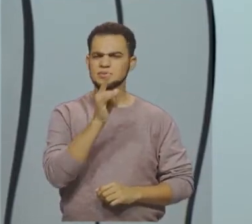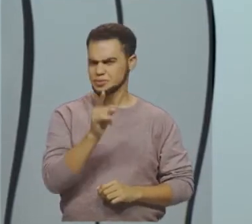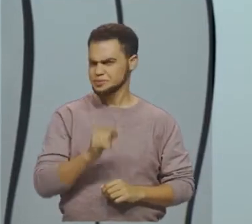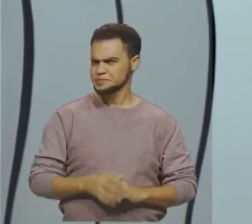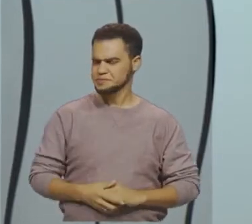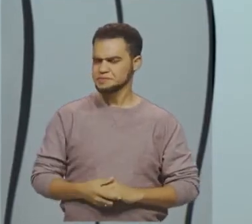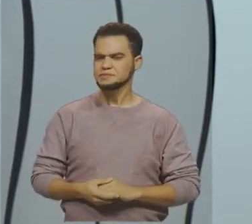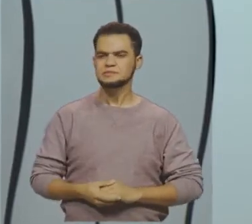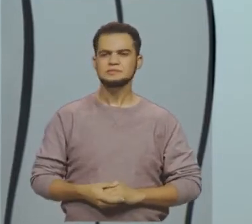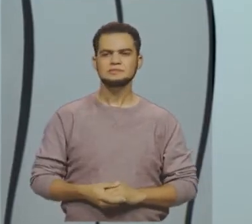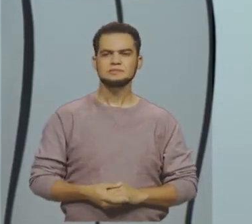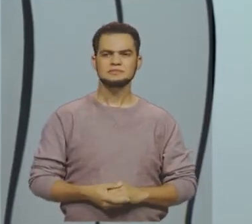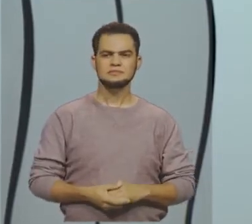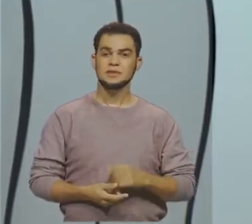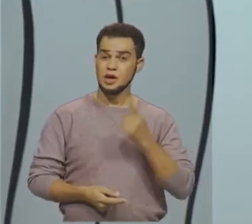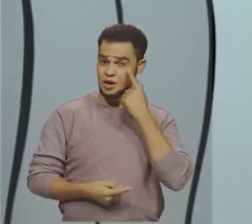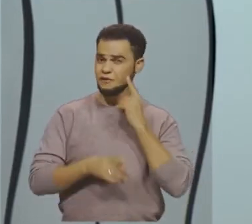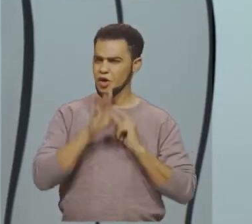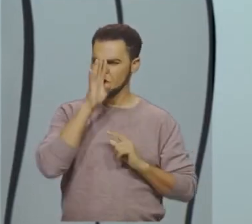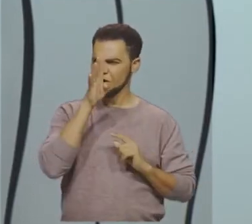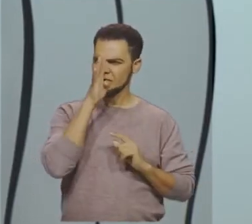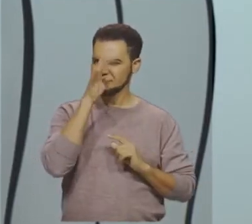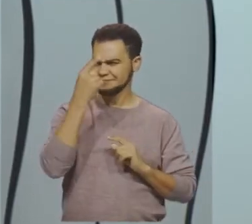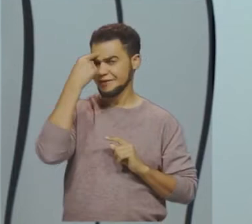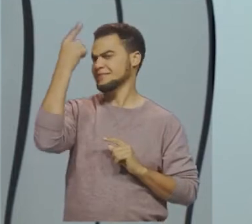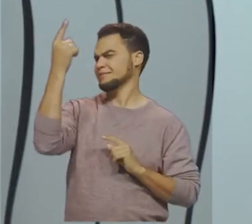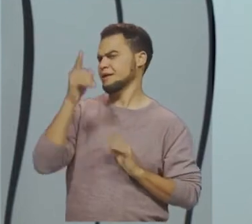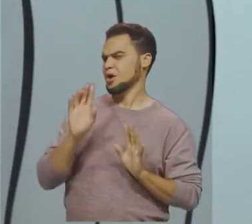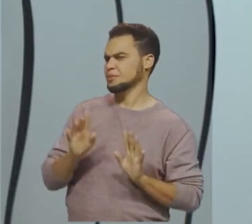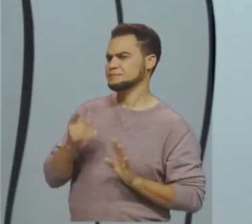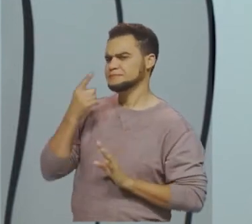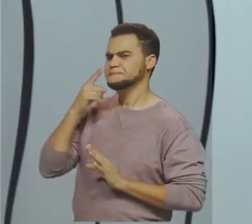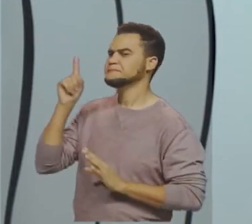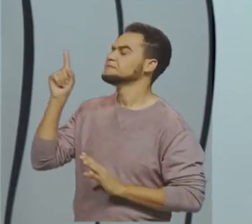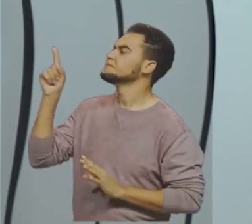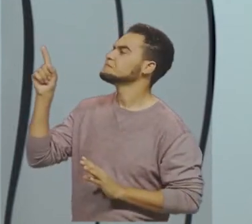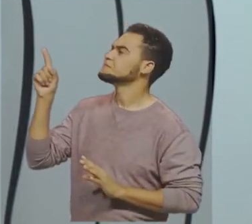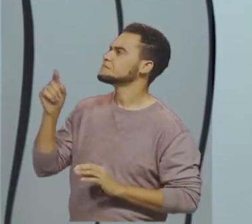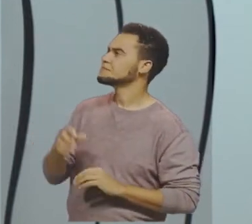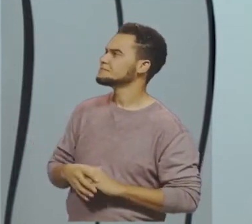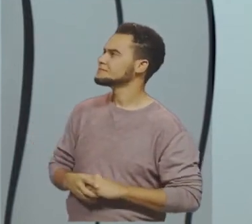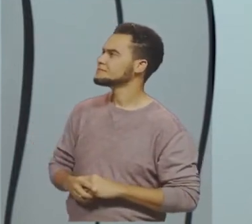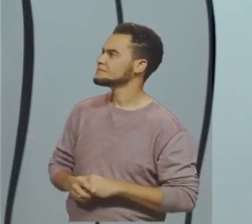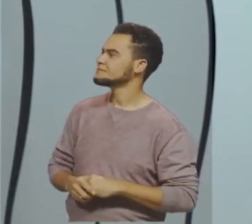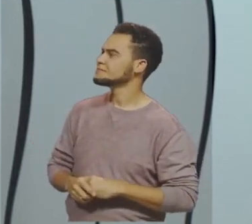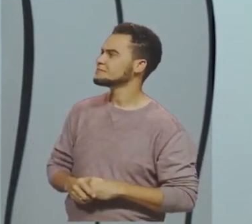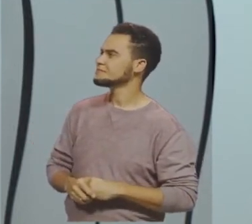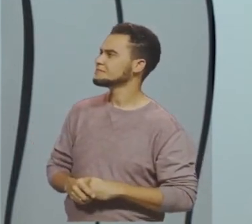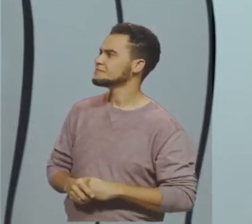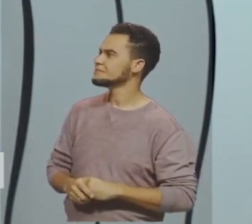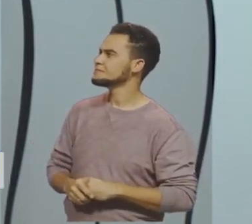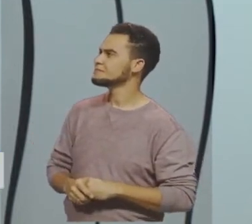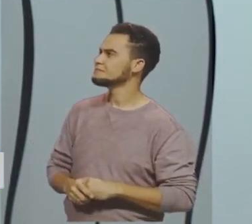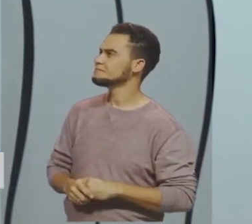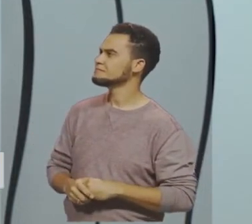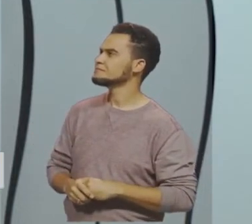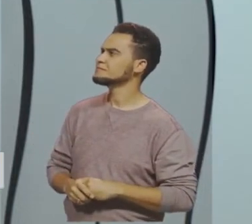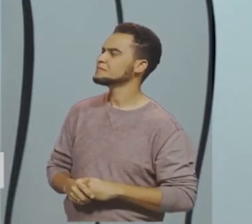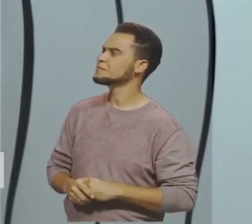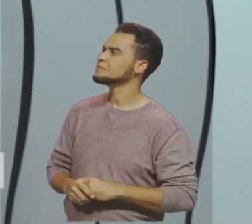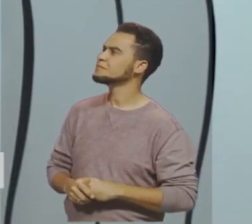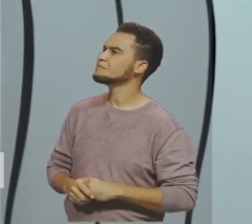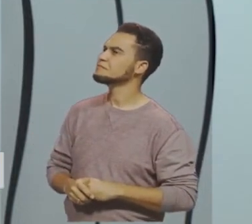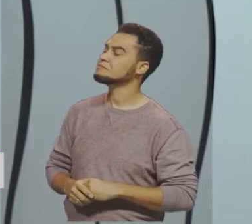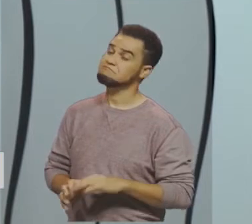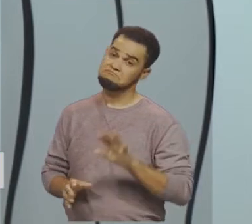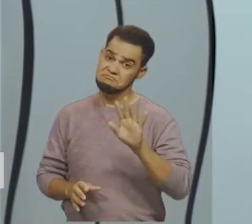2x mais, estou inventando, tá? Mais 3, igual a 0. Estou inventando. Se